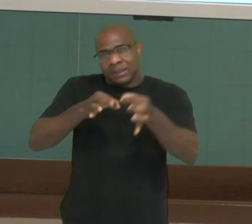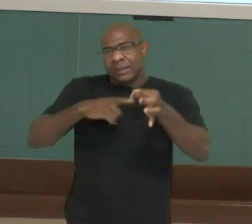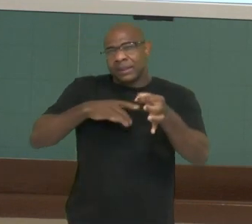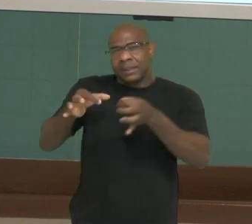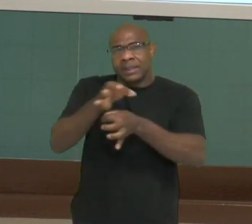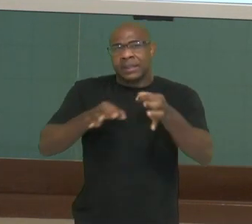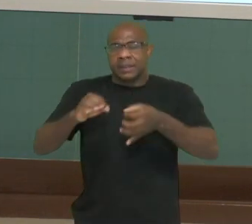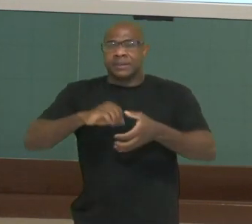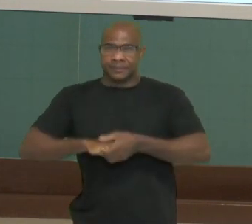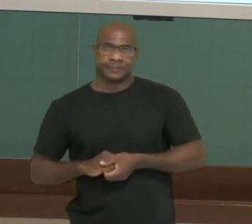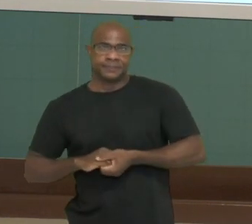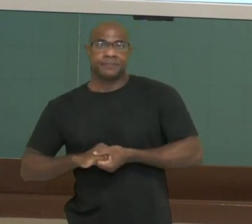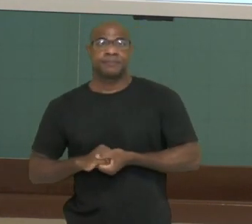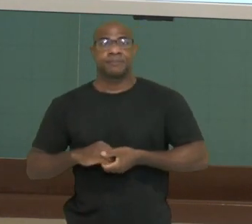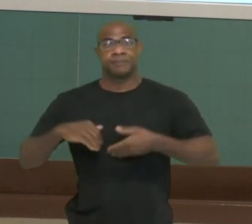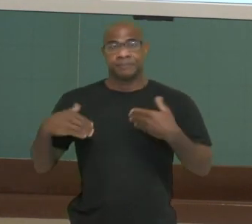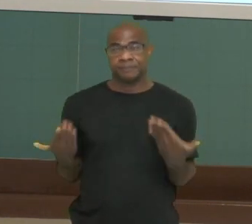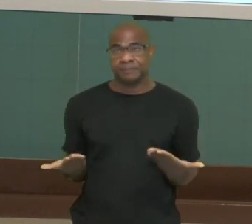significa câmara.